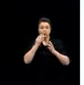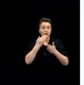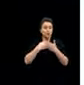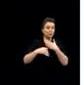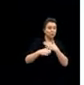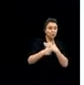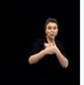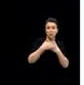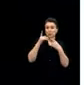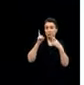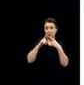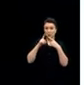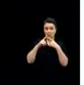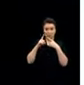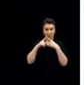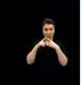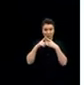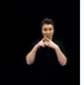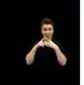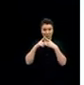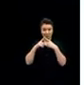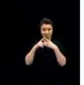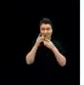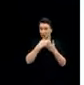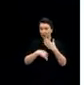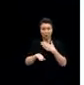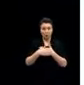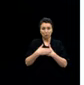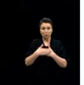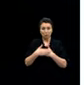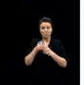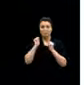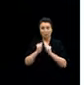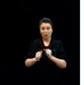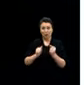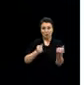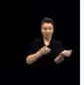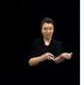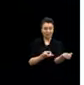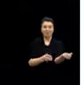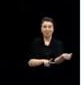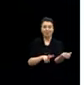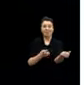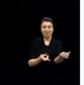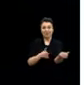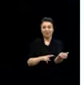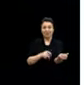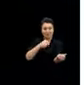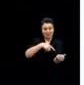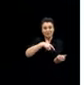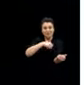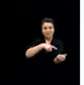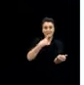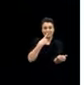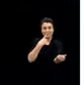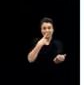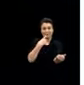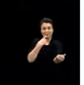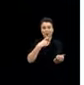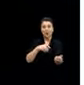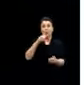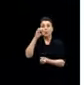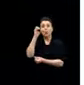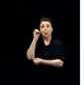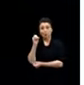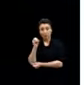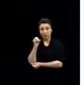todo mundo, está liberado, geral, ele recebe de todos, sem que haja rejeição. O sangue O é